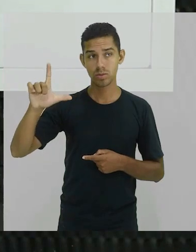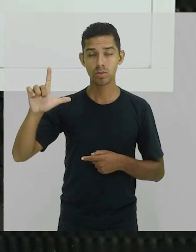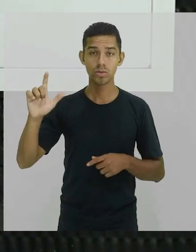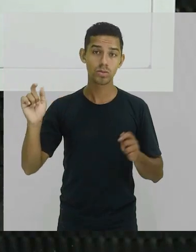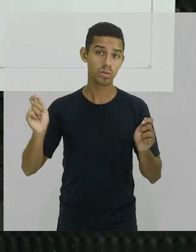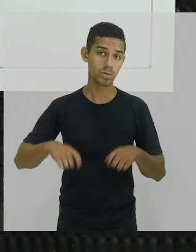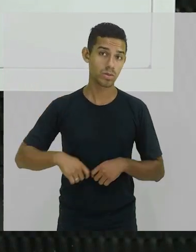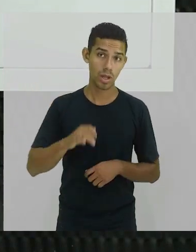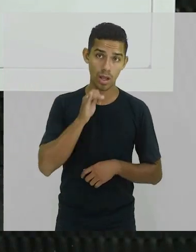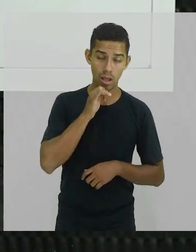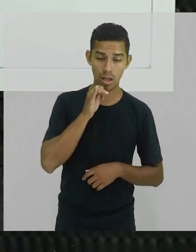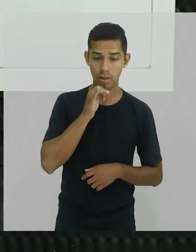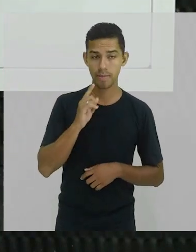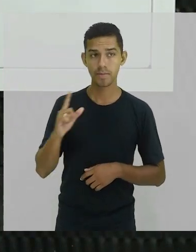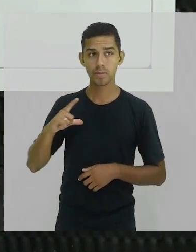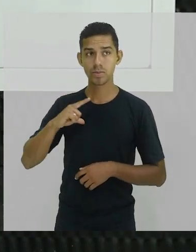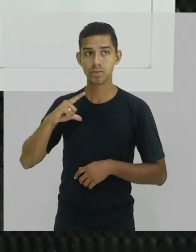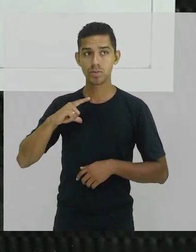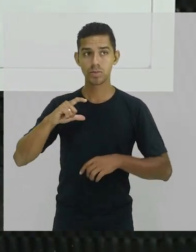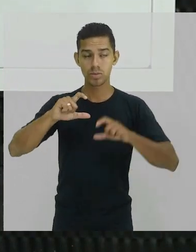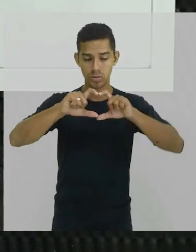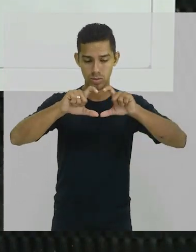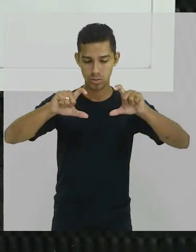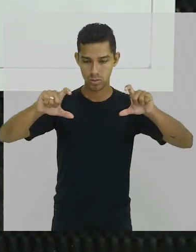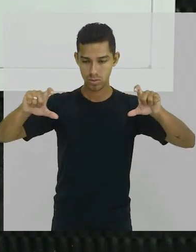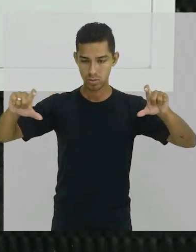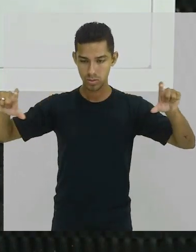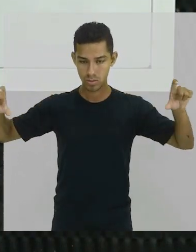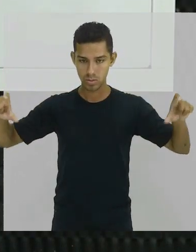onda longitudinal, por exemplo, eu tenho um tubozinho,